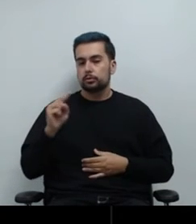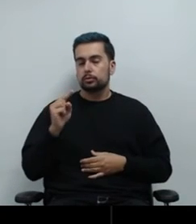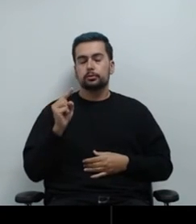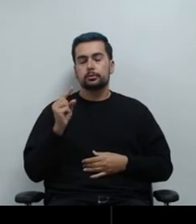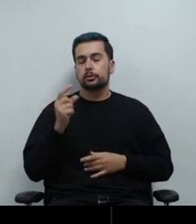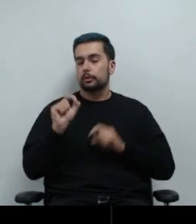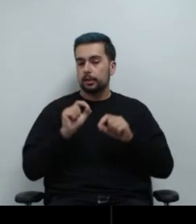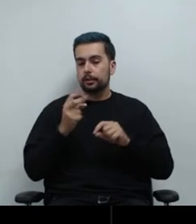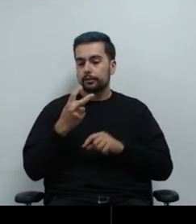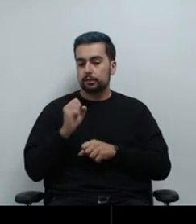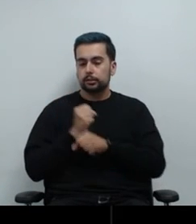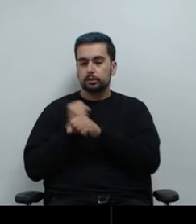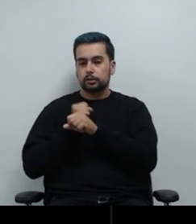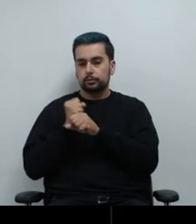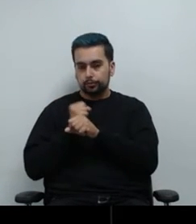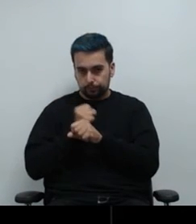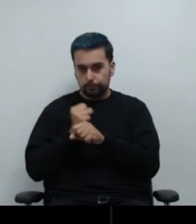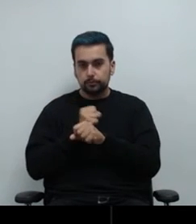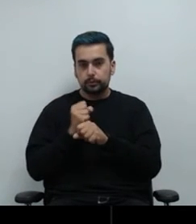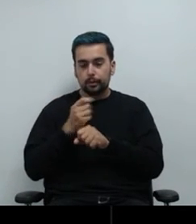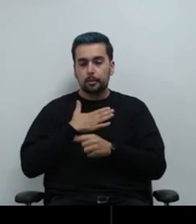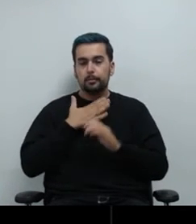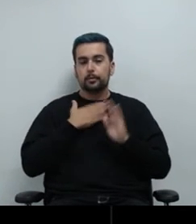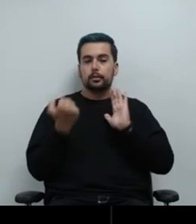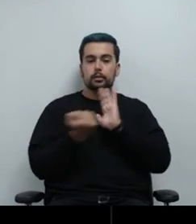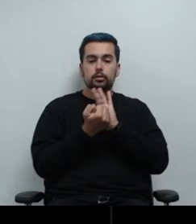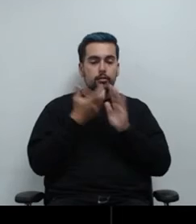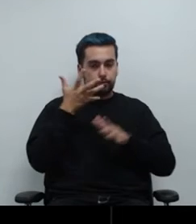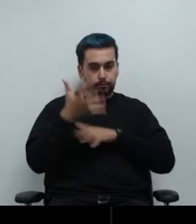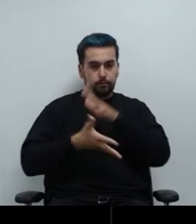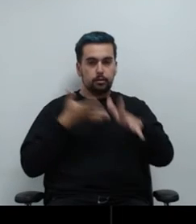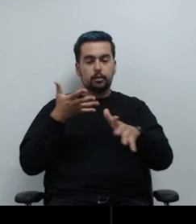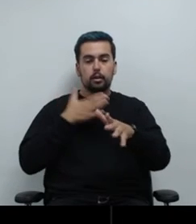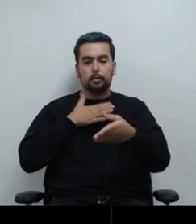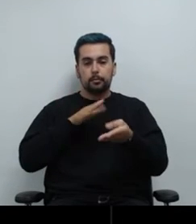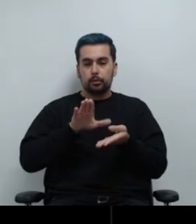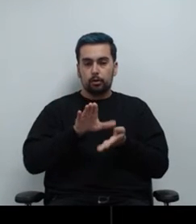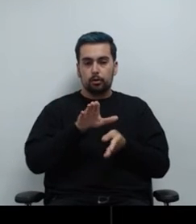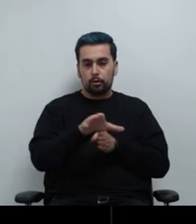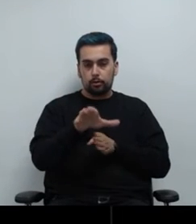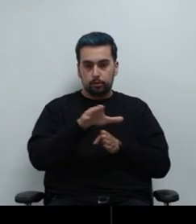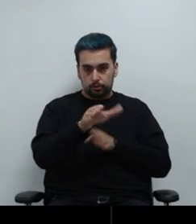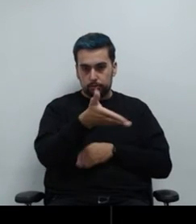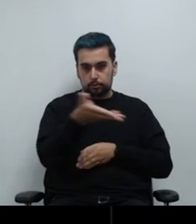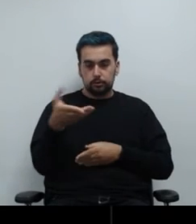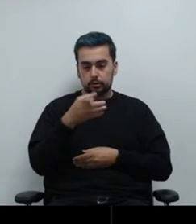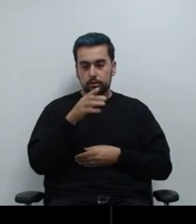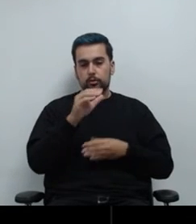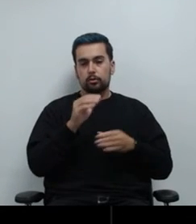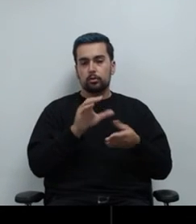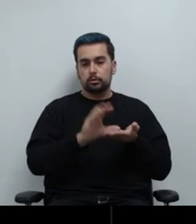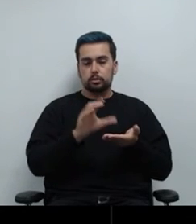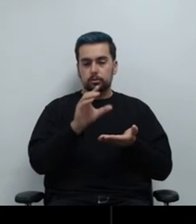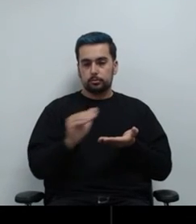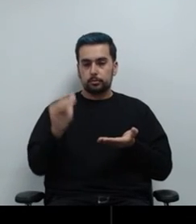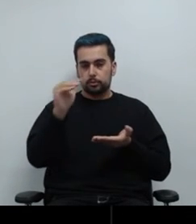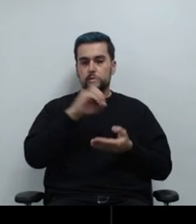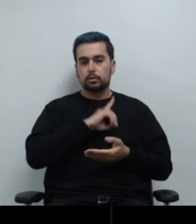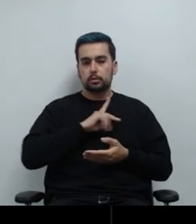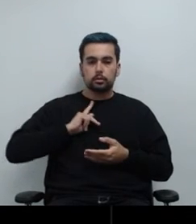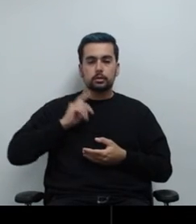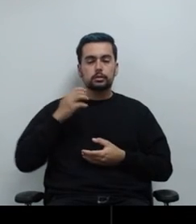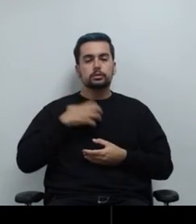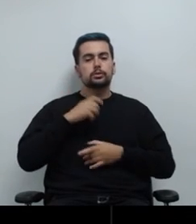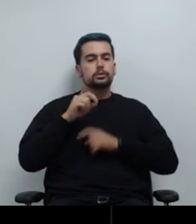anos. Então, fica aqui o meu registro, né, e a minha orientação ao Conselho Superior da Defensoria Pública, no